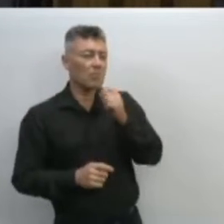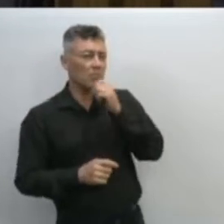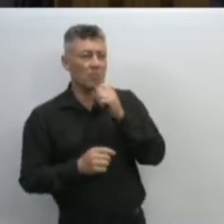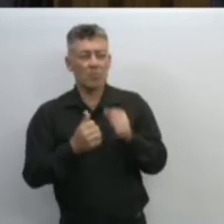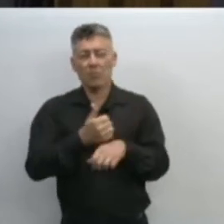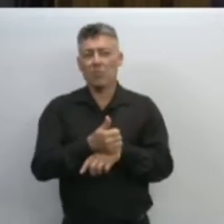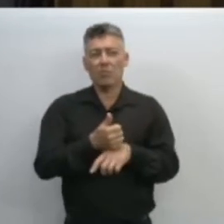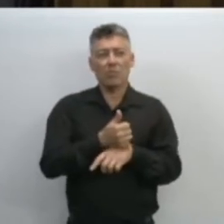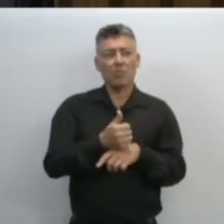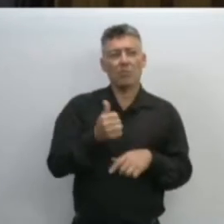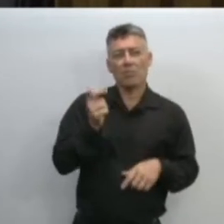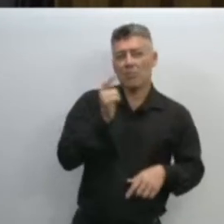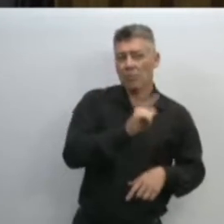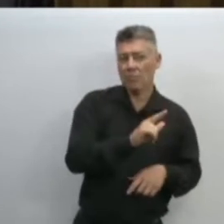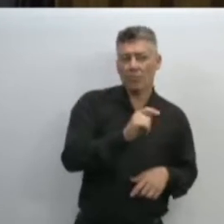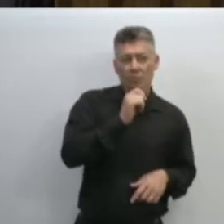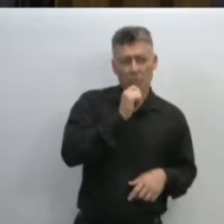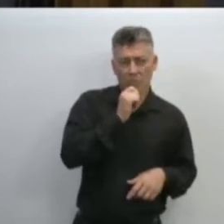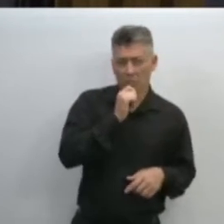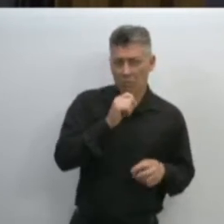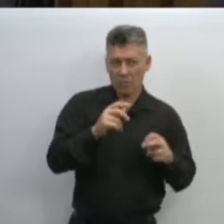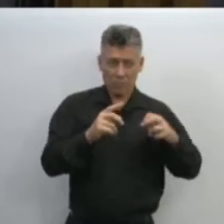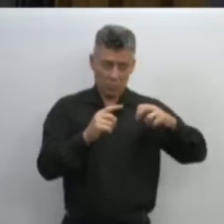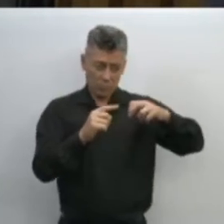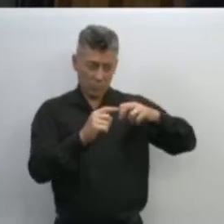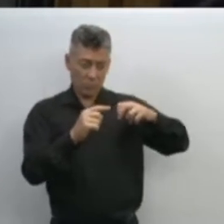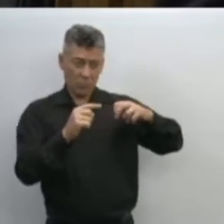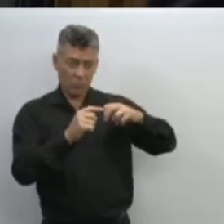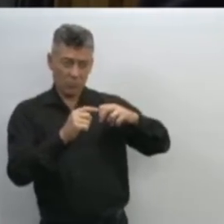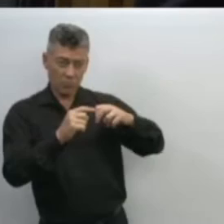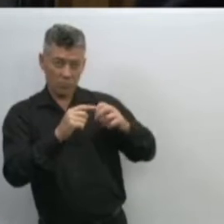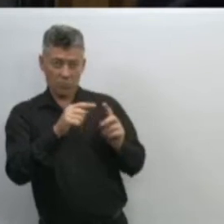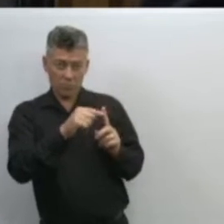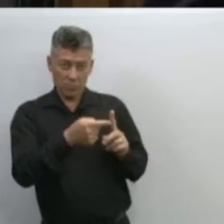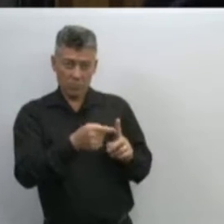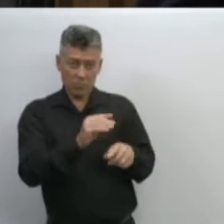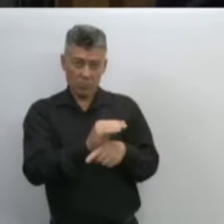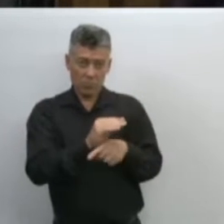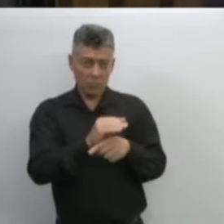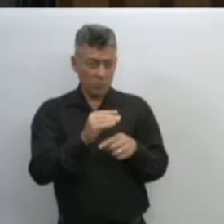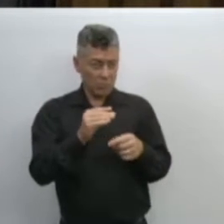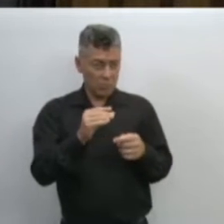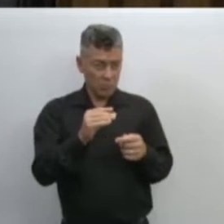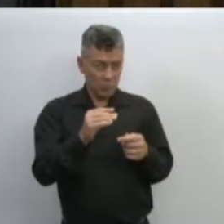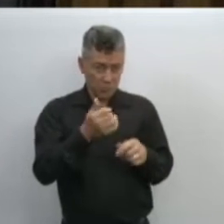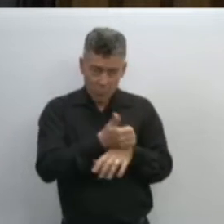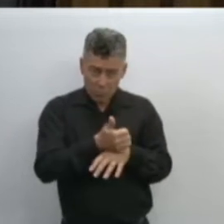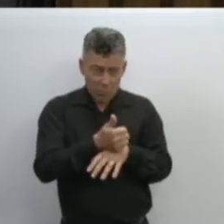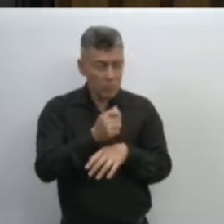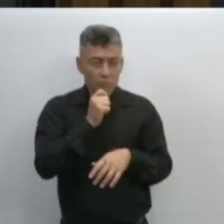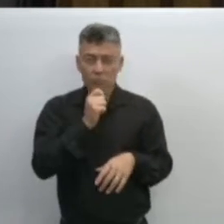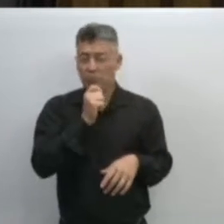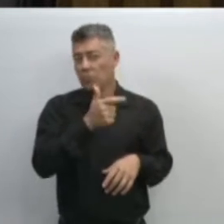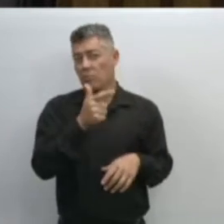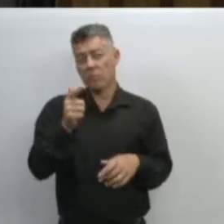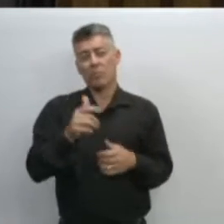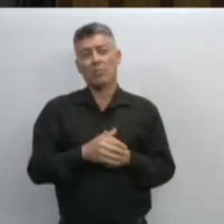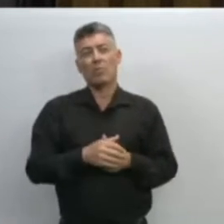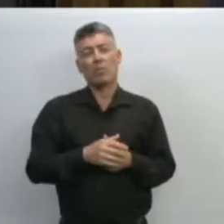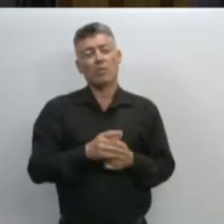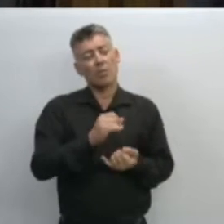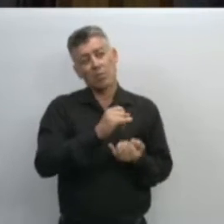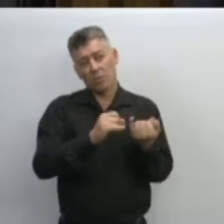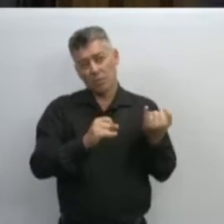profissionais suficientes na parte da obstetrícia. Profissionais fundamentais para que o parto possa